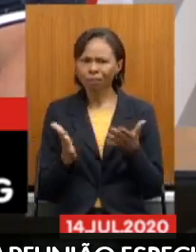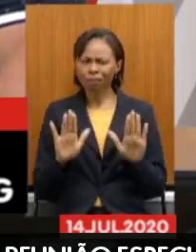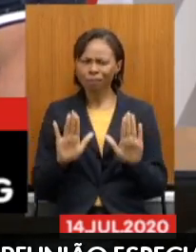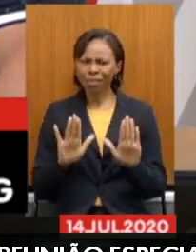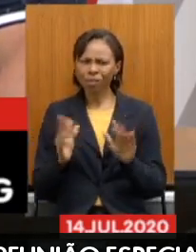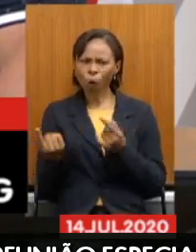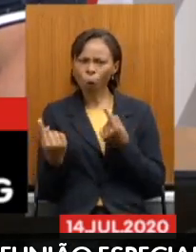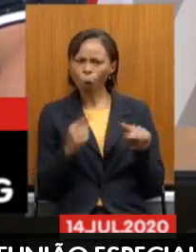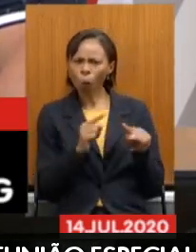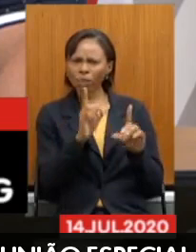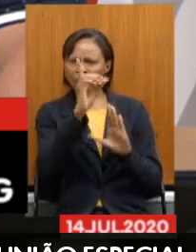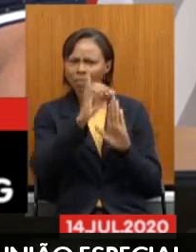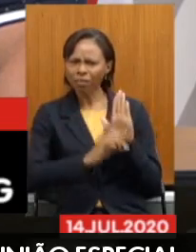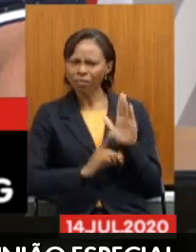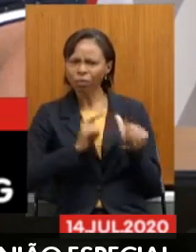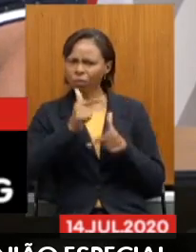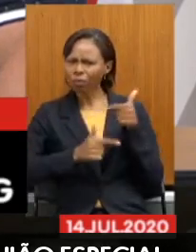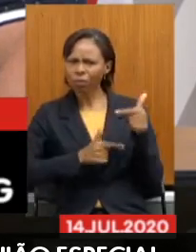dos trabalhadores.